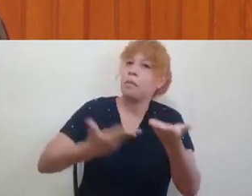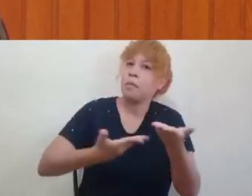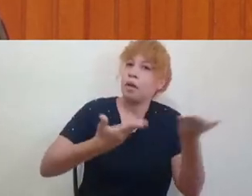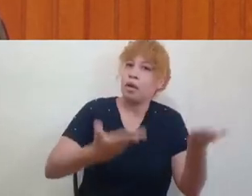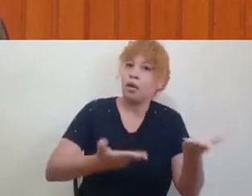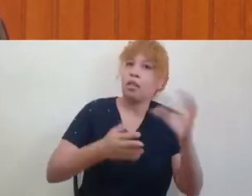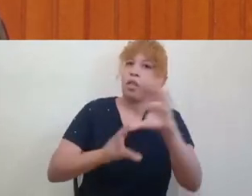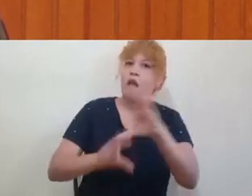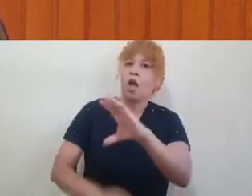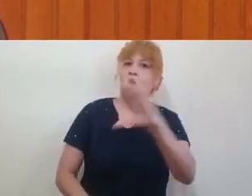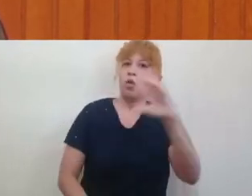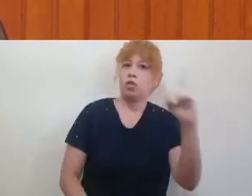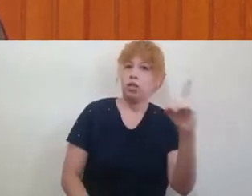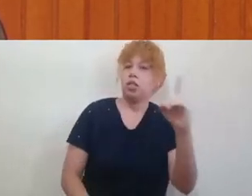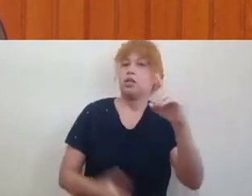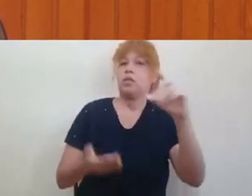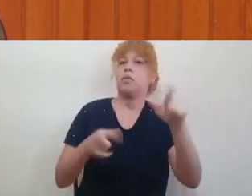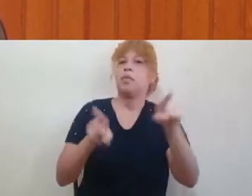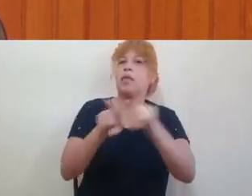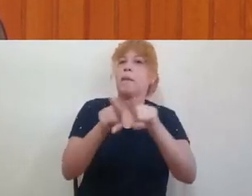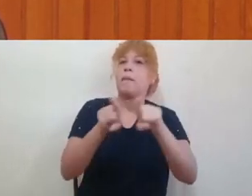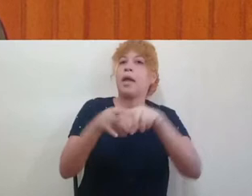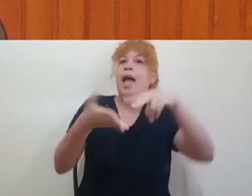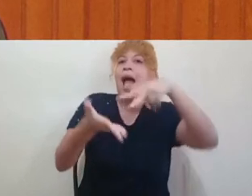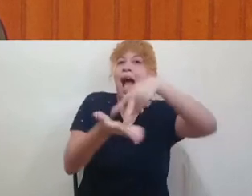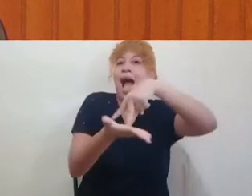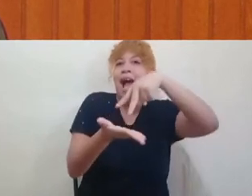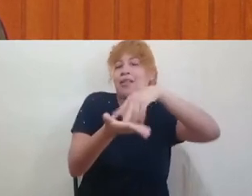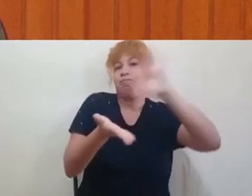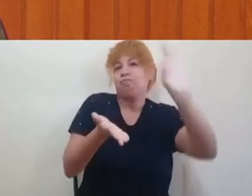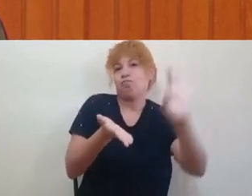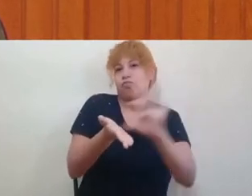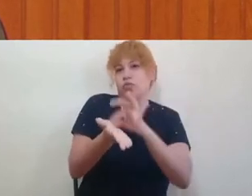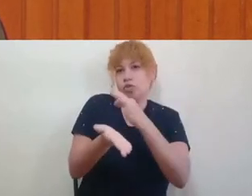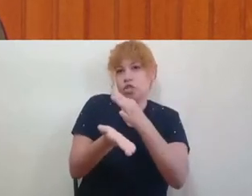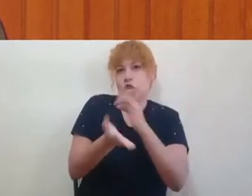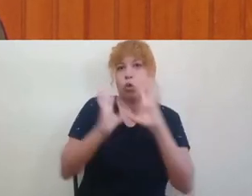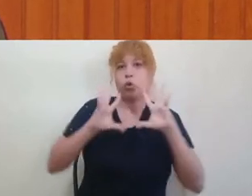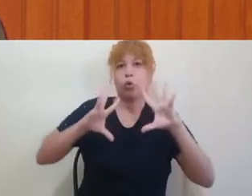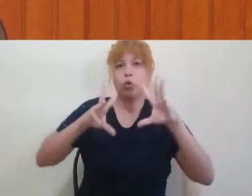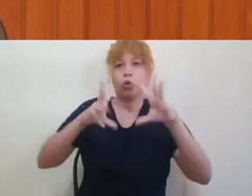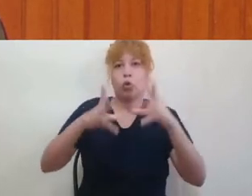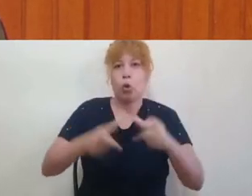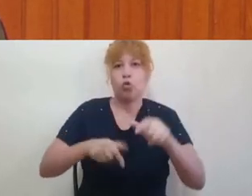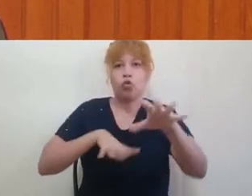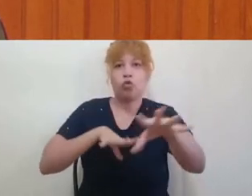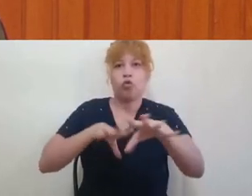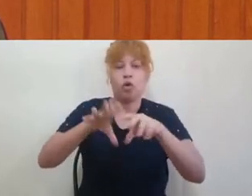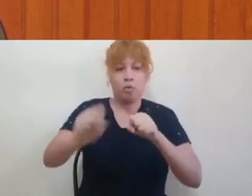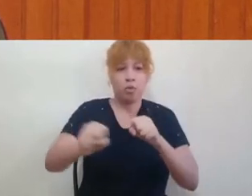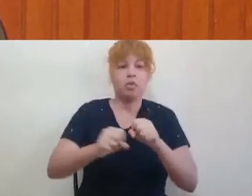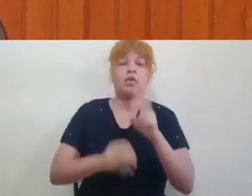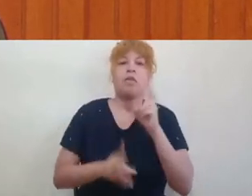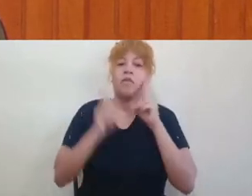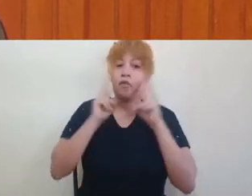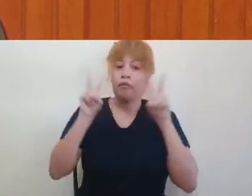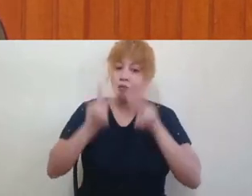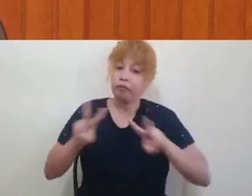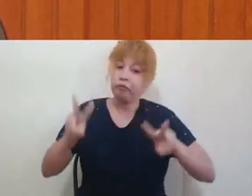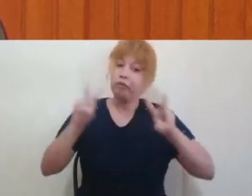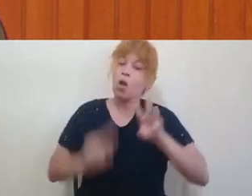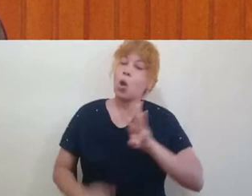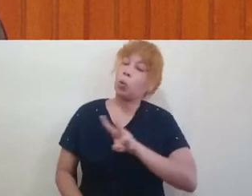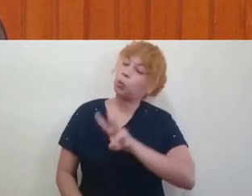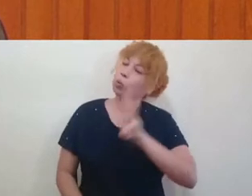E, neste momento, com muita honra, convida-se o diretor-geral e acadêmico da Unidade Acadêmica do Cabo de Santo Agostinho, o AXA,